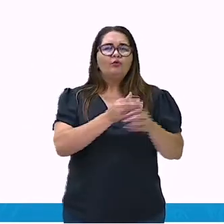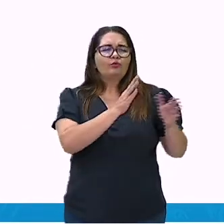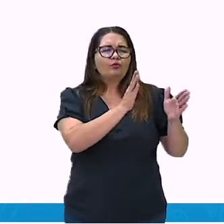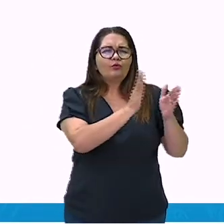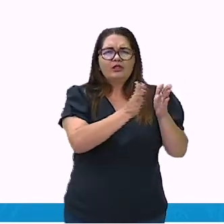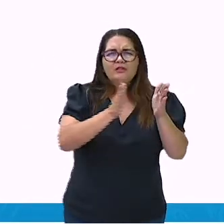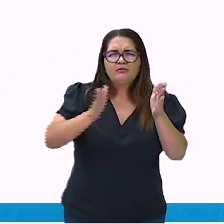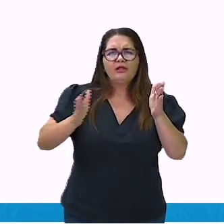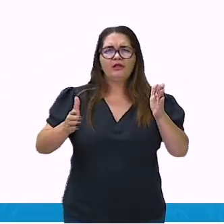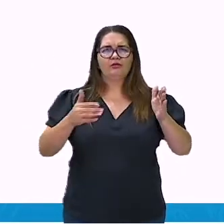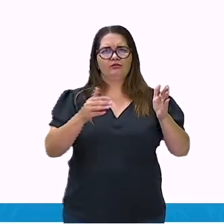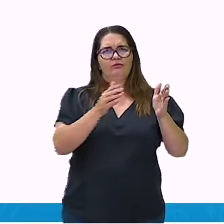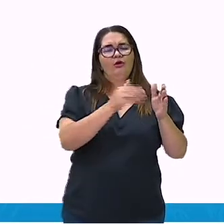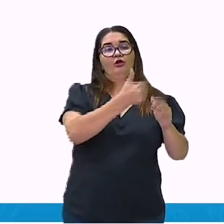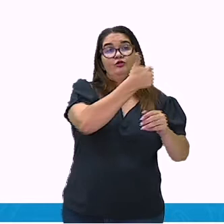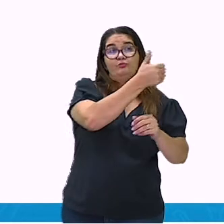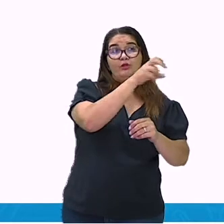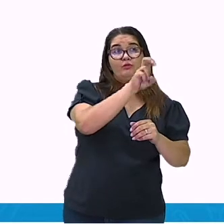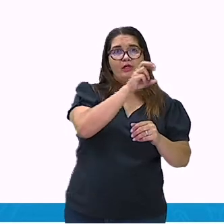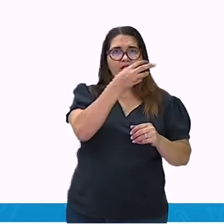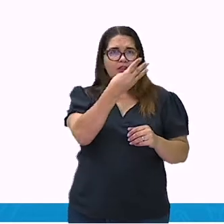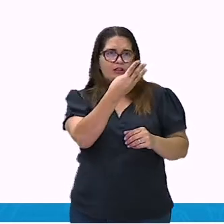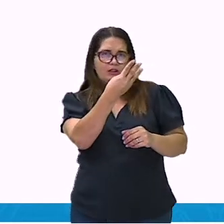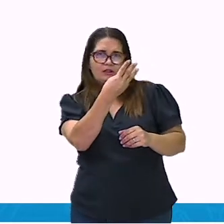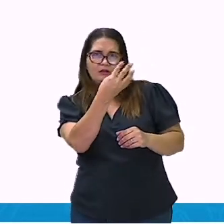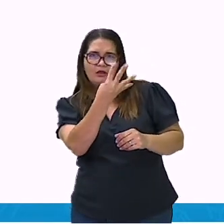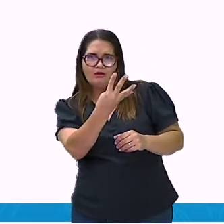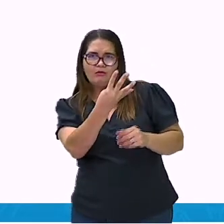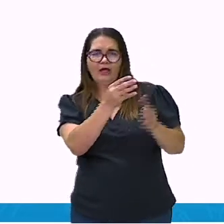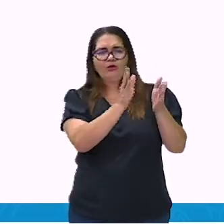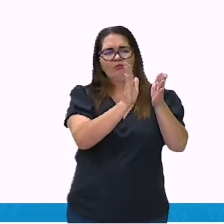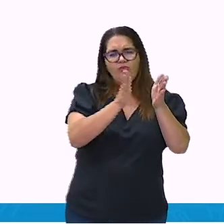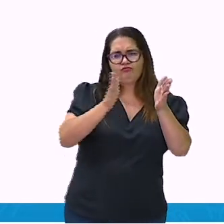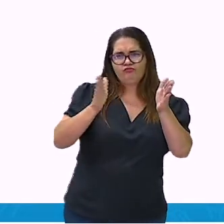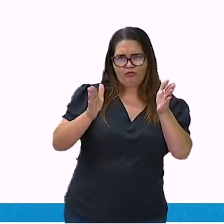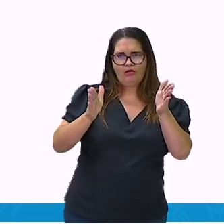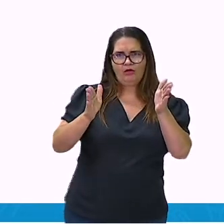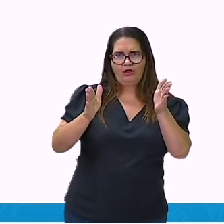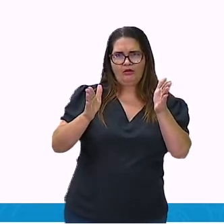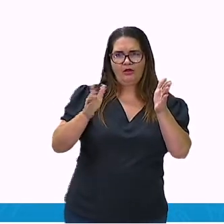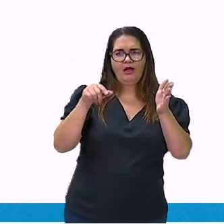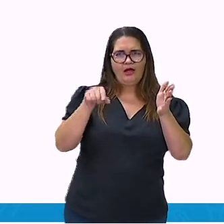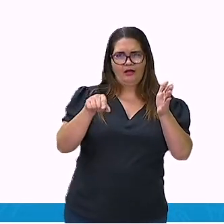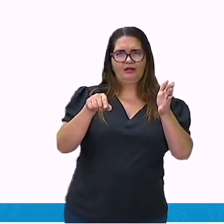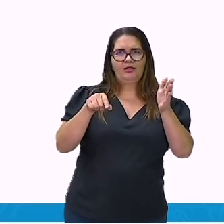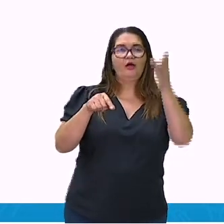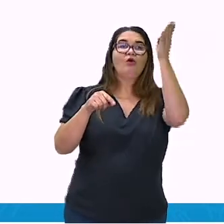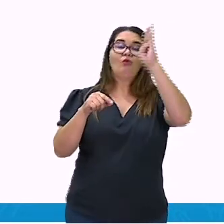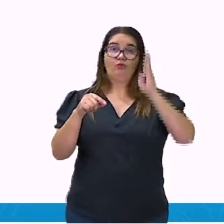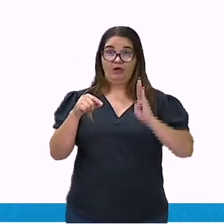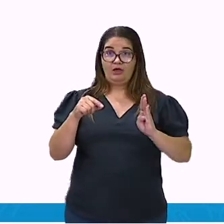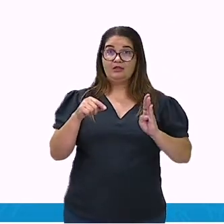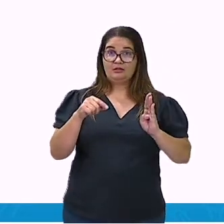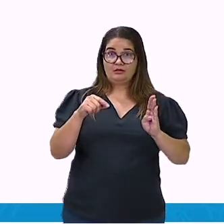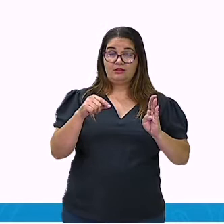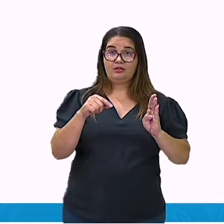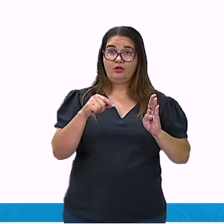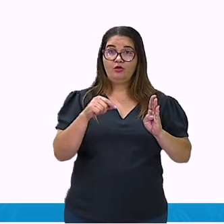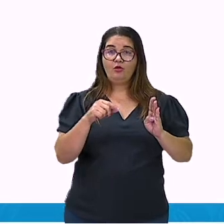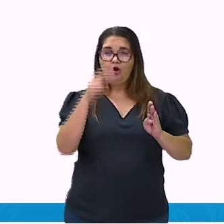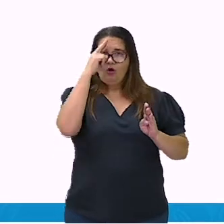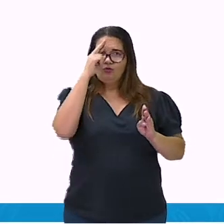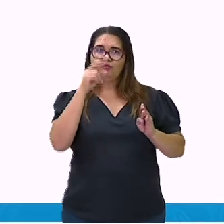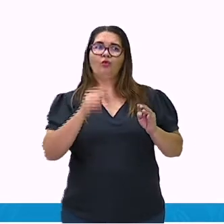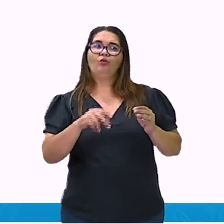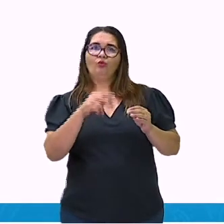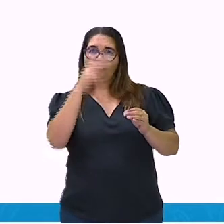1534, era só um pedaço do Brasil que era português. Leste aqui do Brasil, como